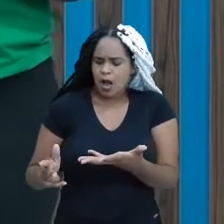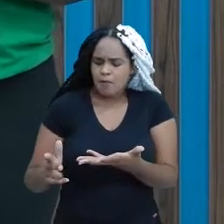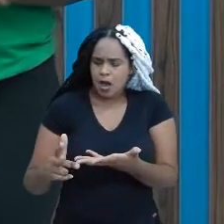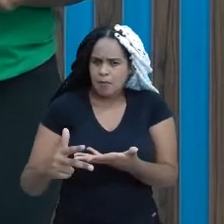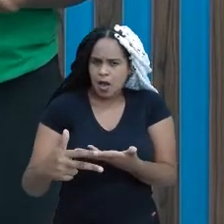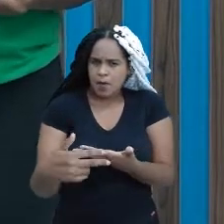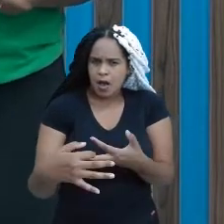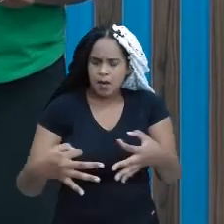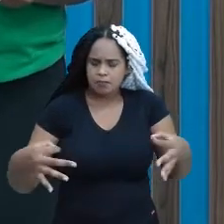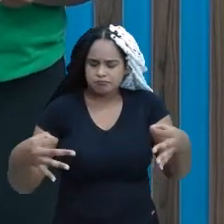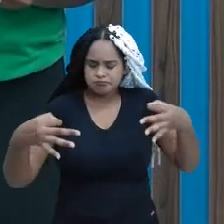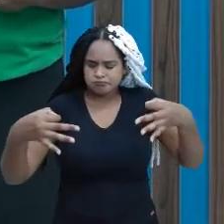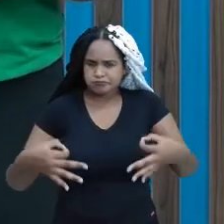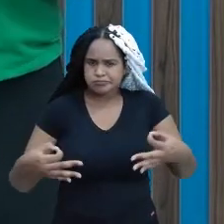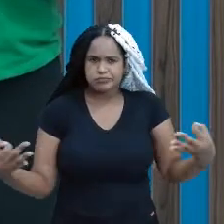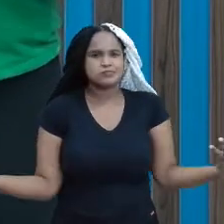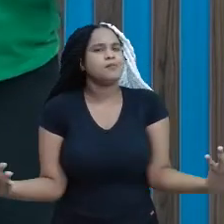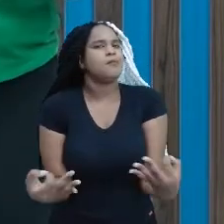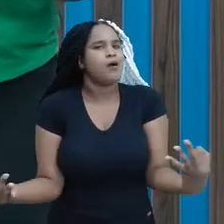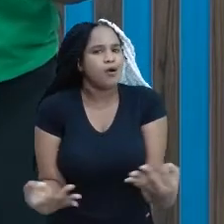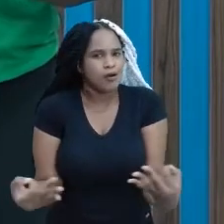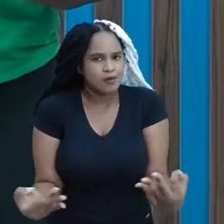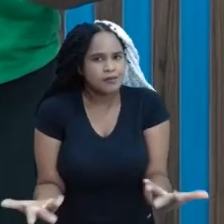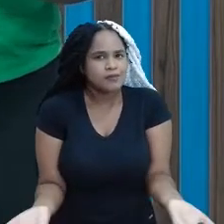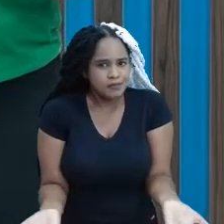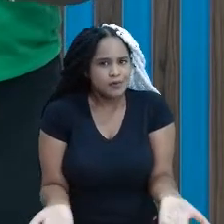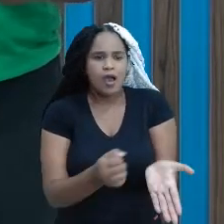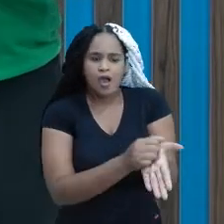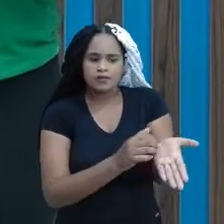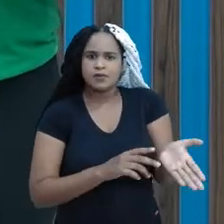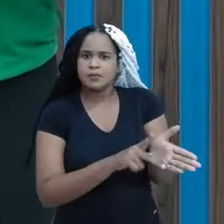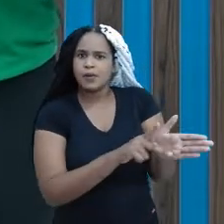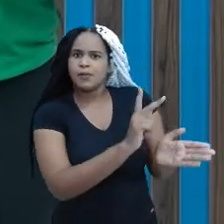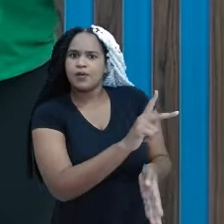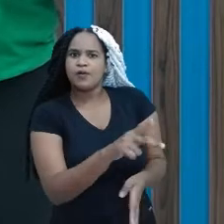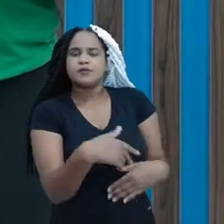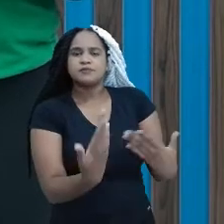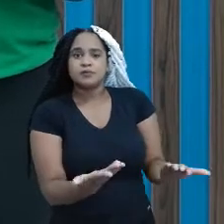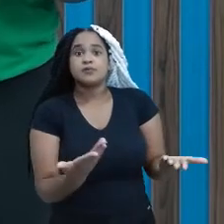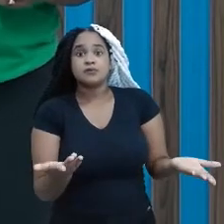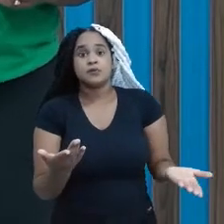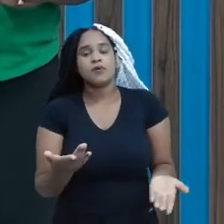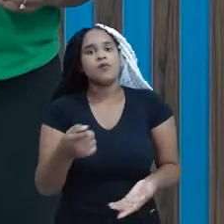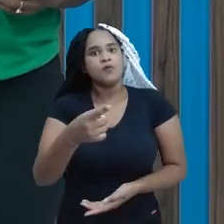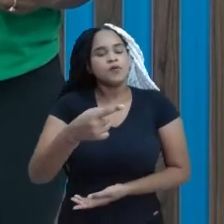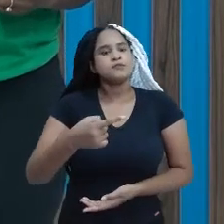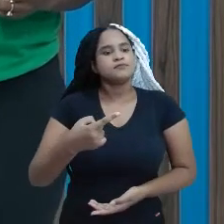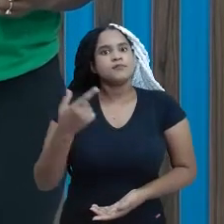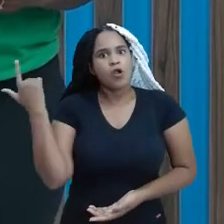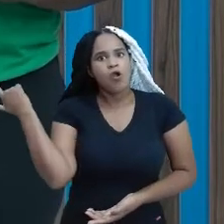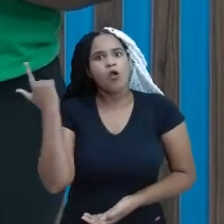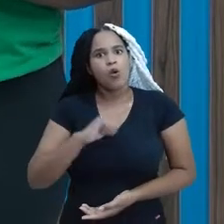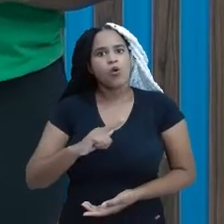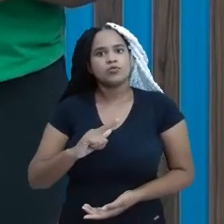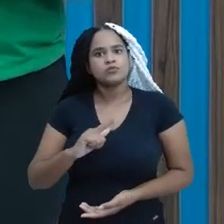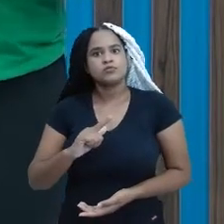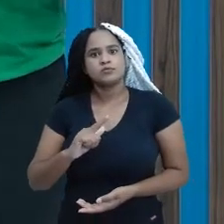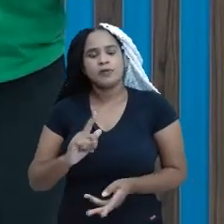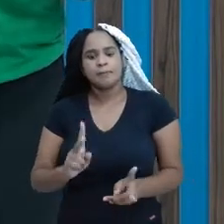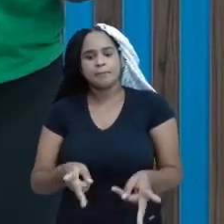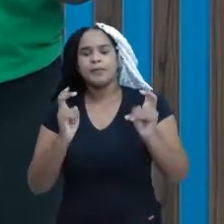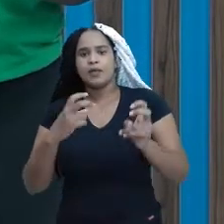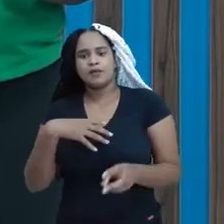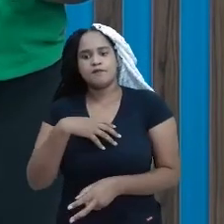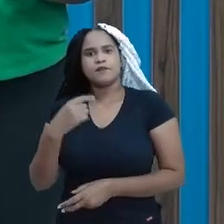aquela atividade que a professora colocou para casa e vai chegar ao que você espera e o que